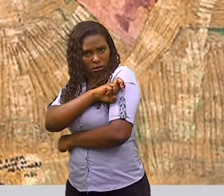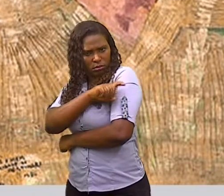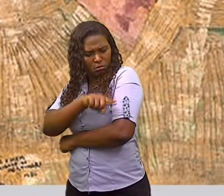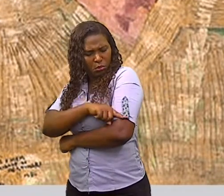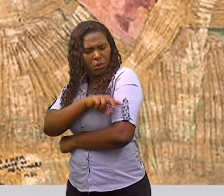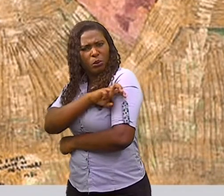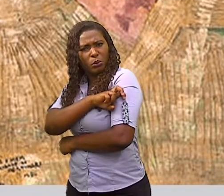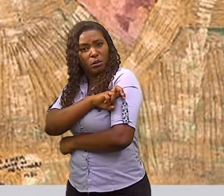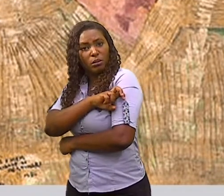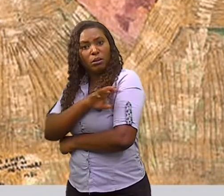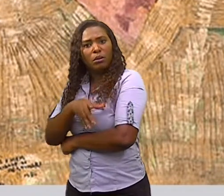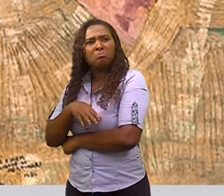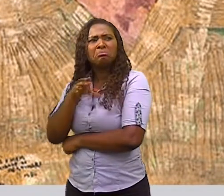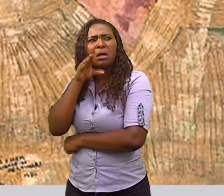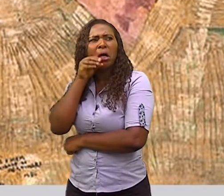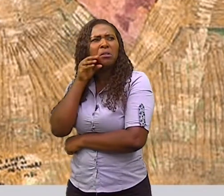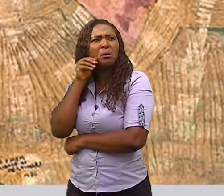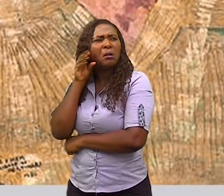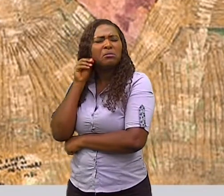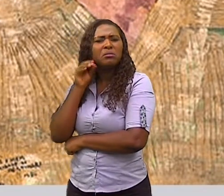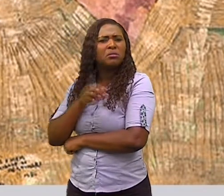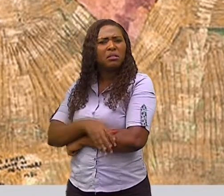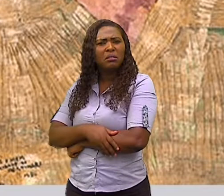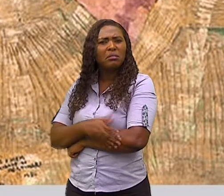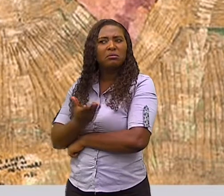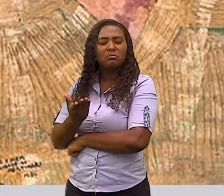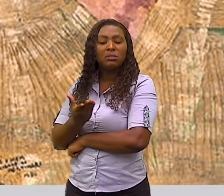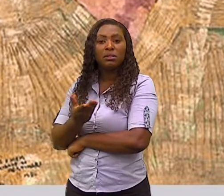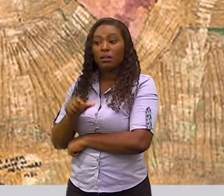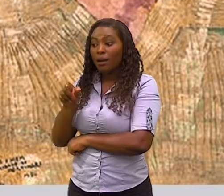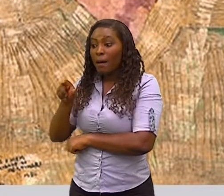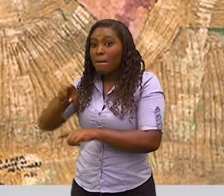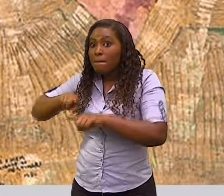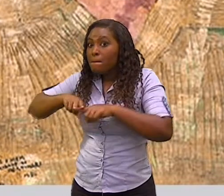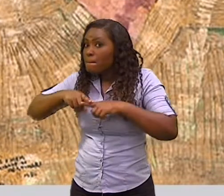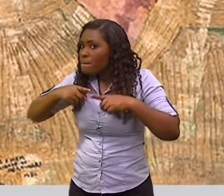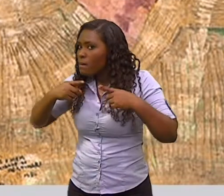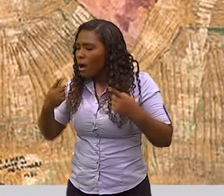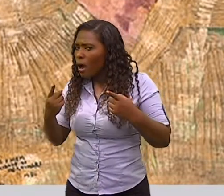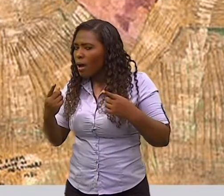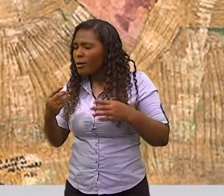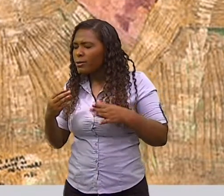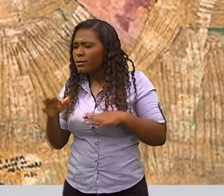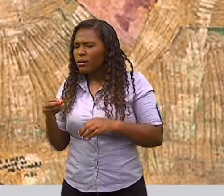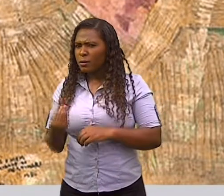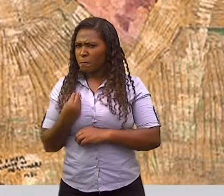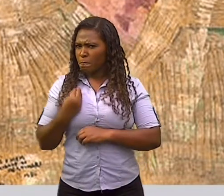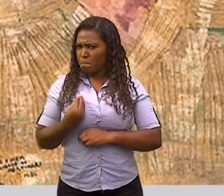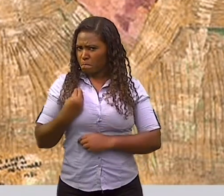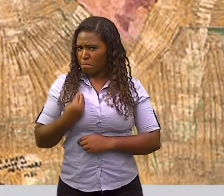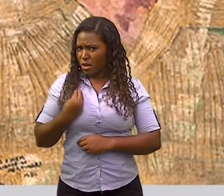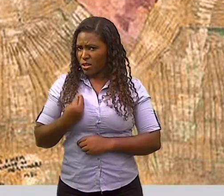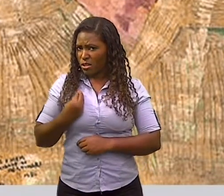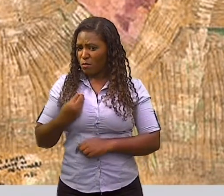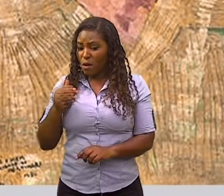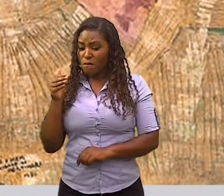um adolescente, com o ensino primário ou só o